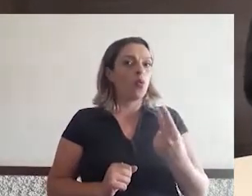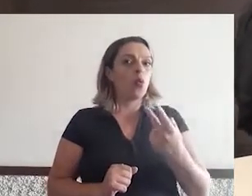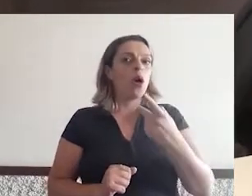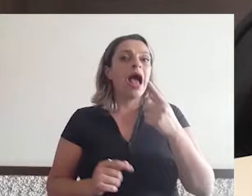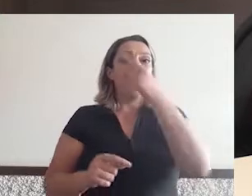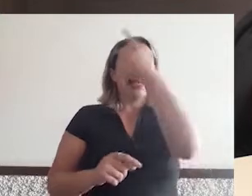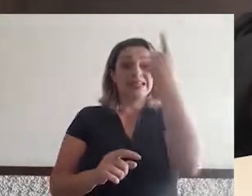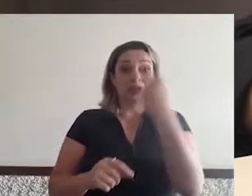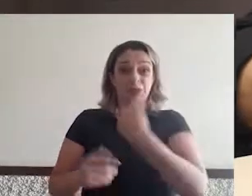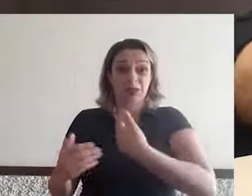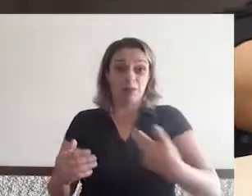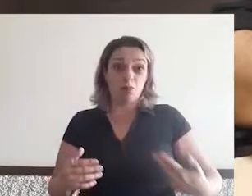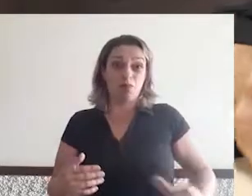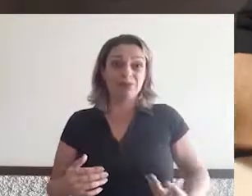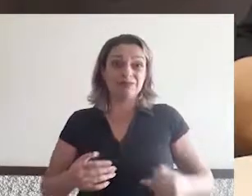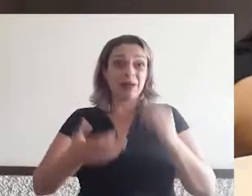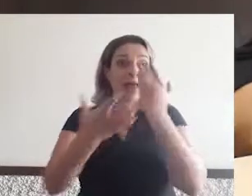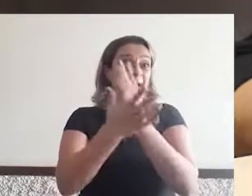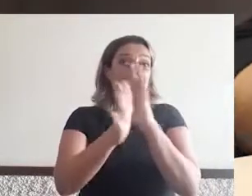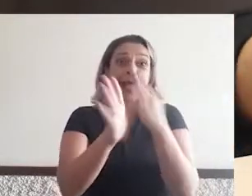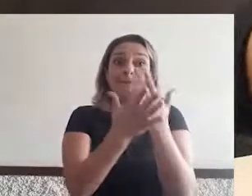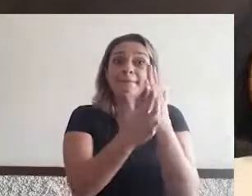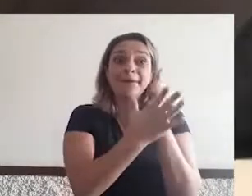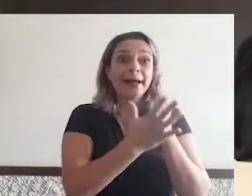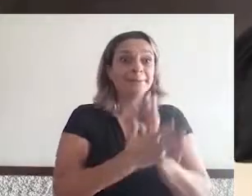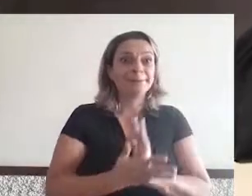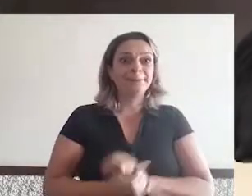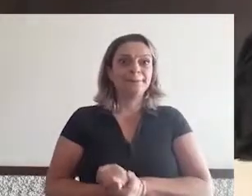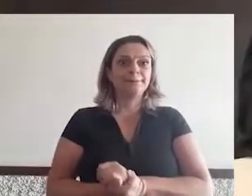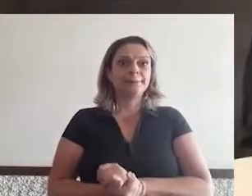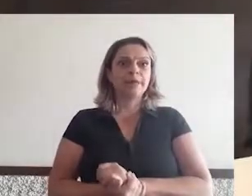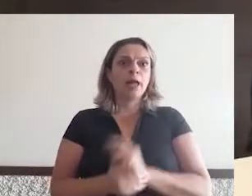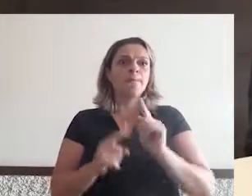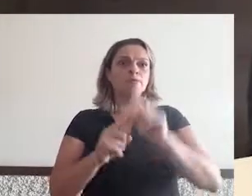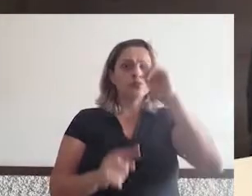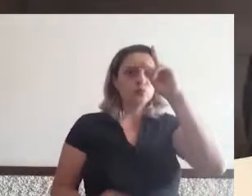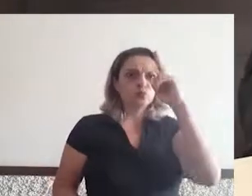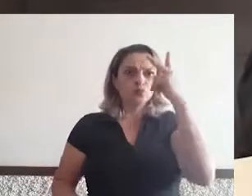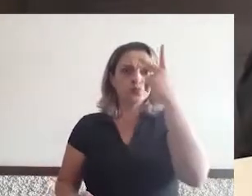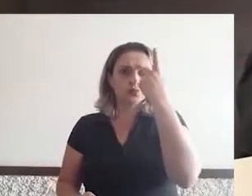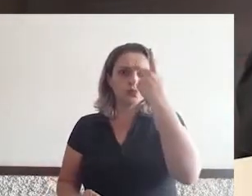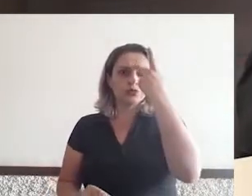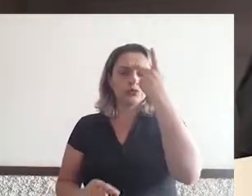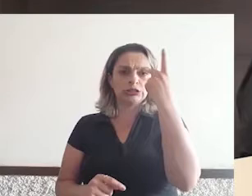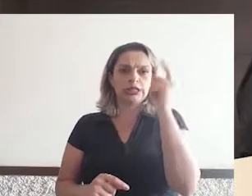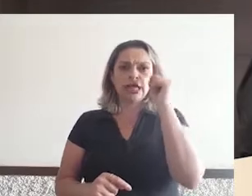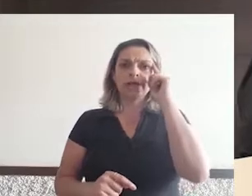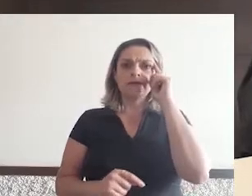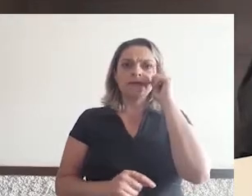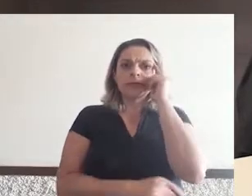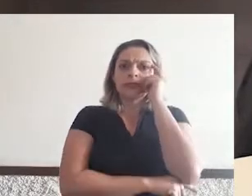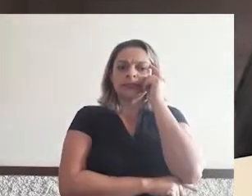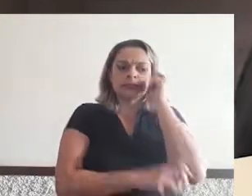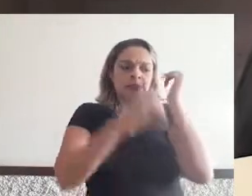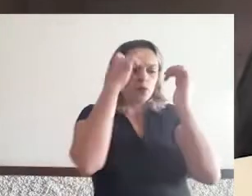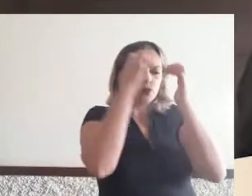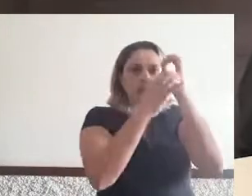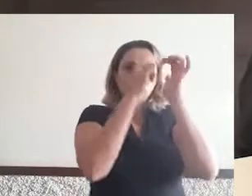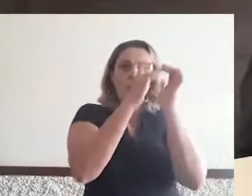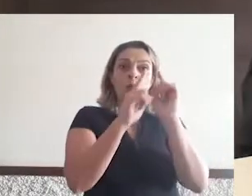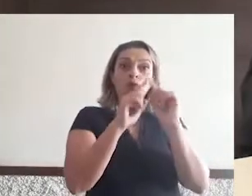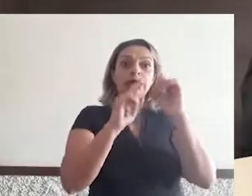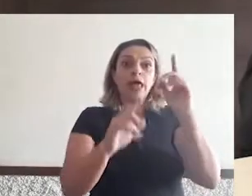instituições republicanas elas desaparecerão. E essa mudança de postura vem com a ideia de que era preciso que um